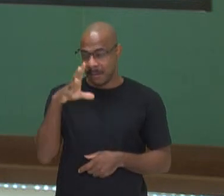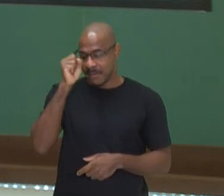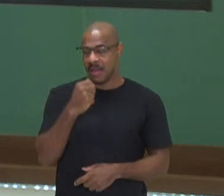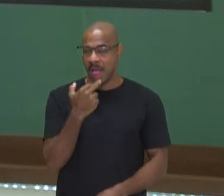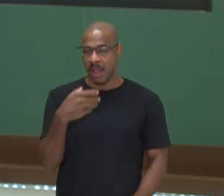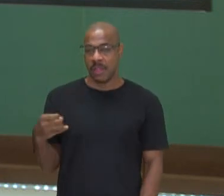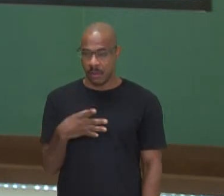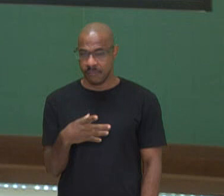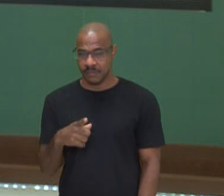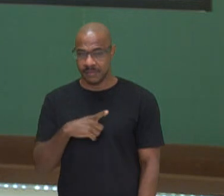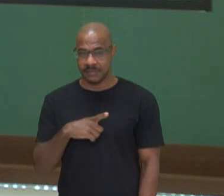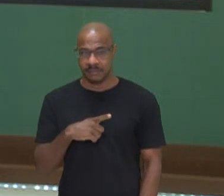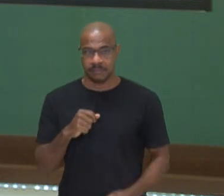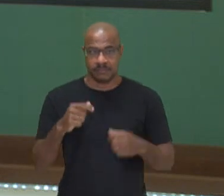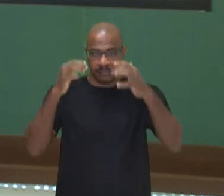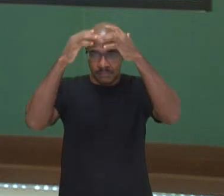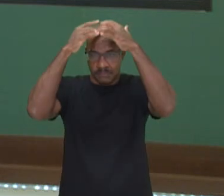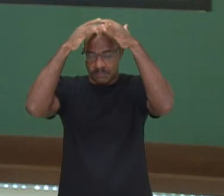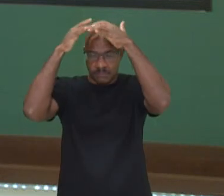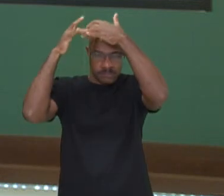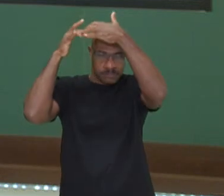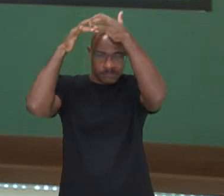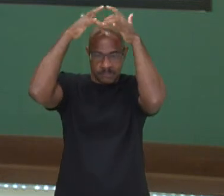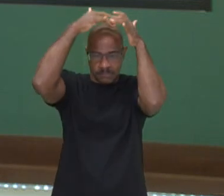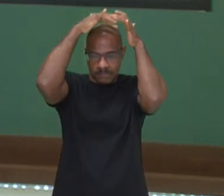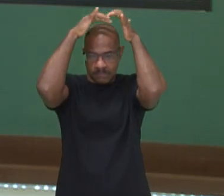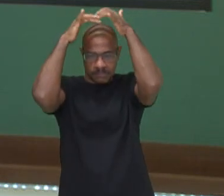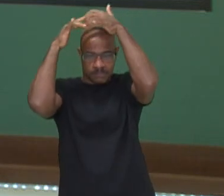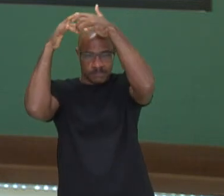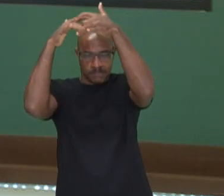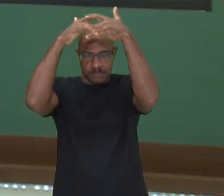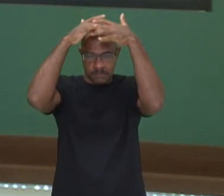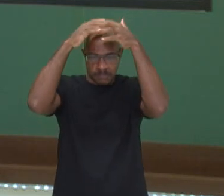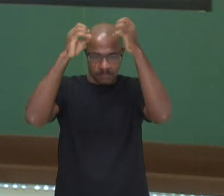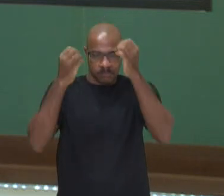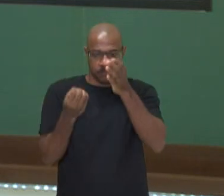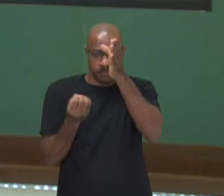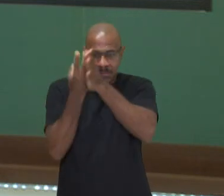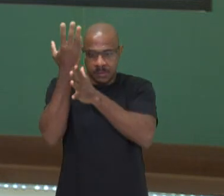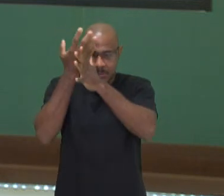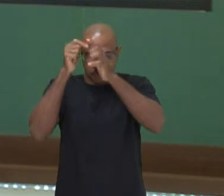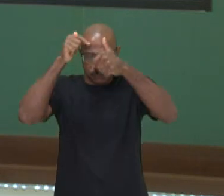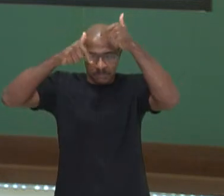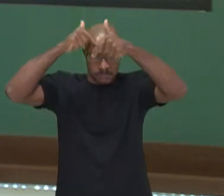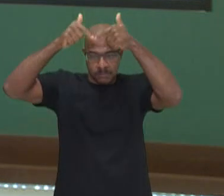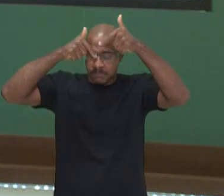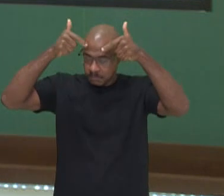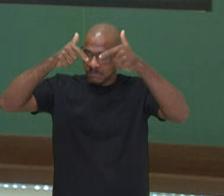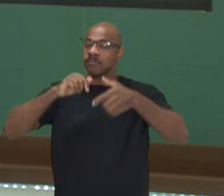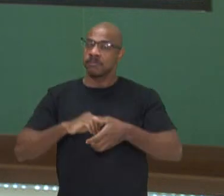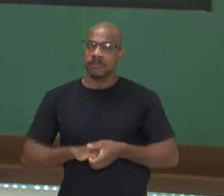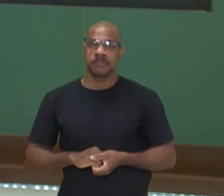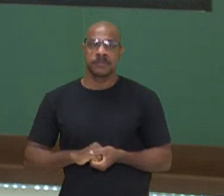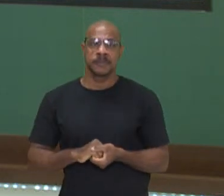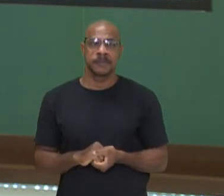língua, elas ativam determinadas áreas do cérebro que nenhuma outra pessoa ativa, tá?